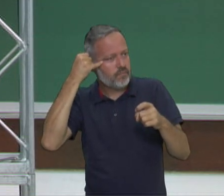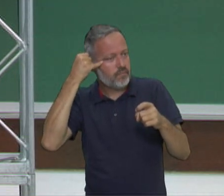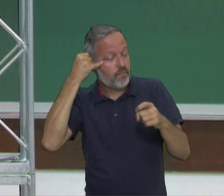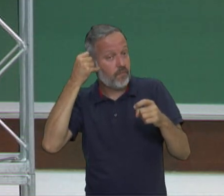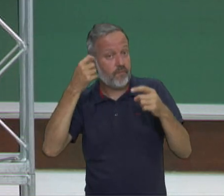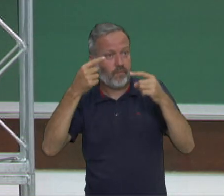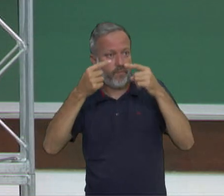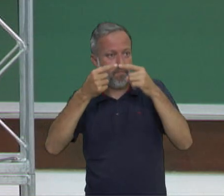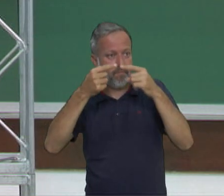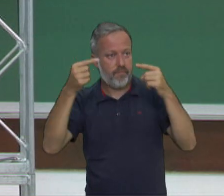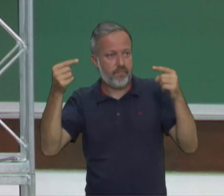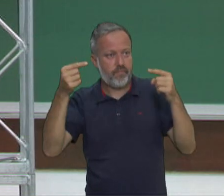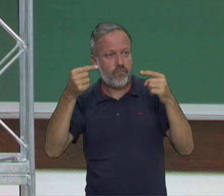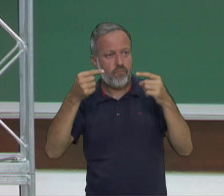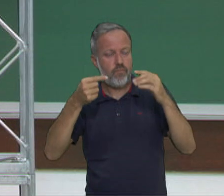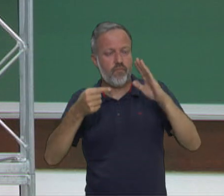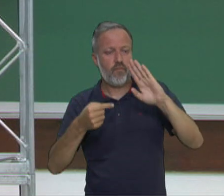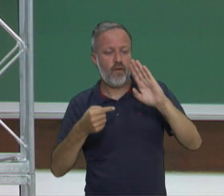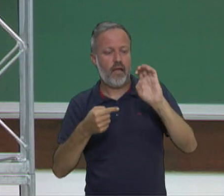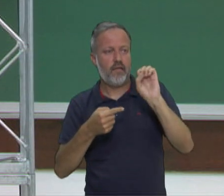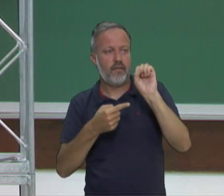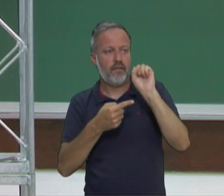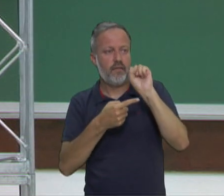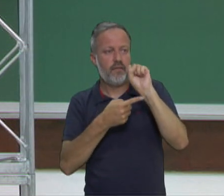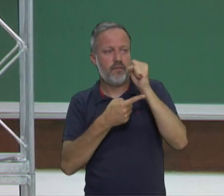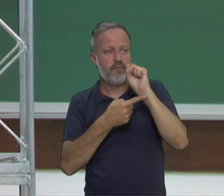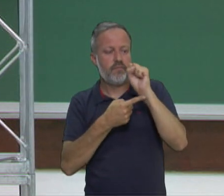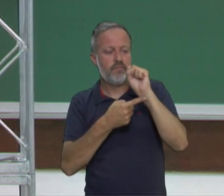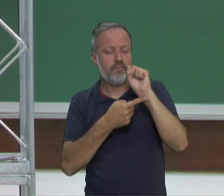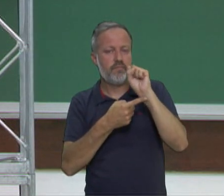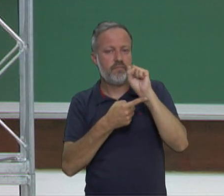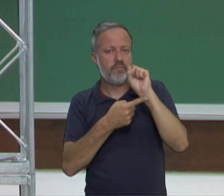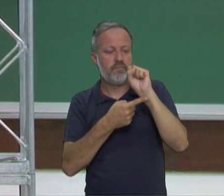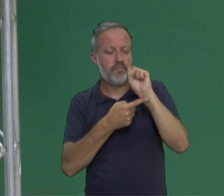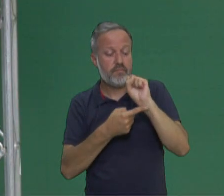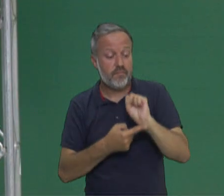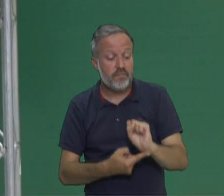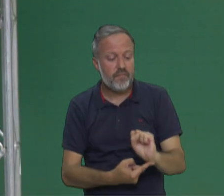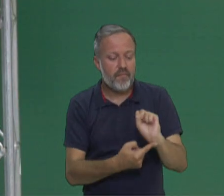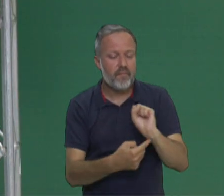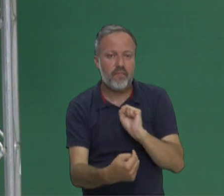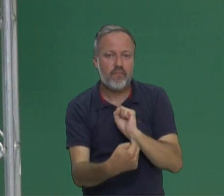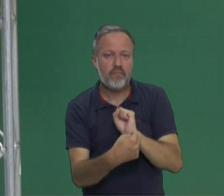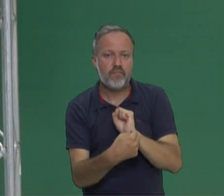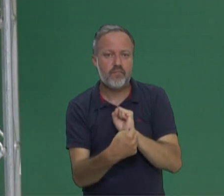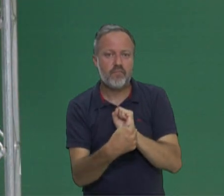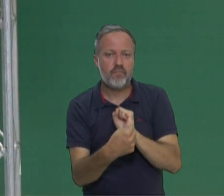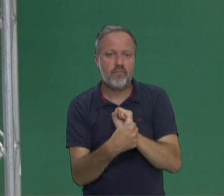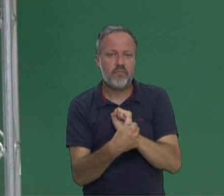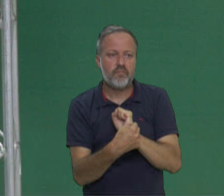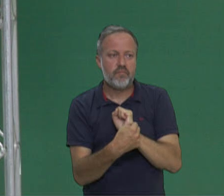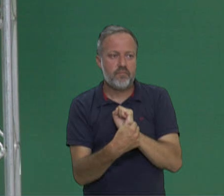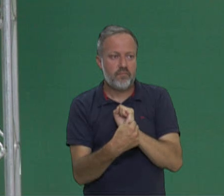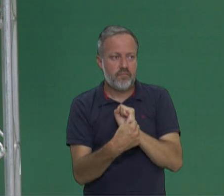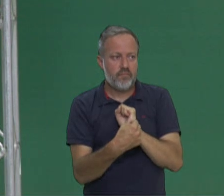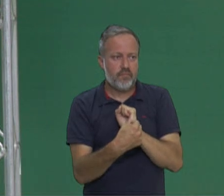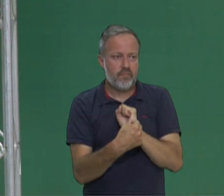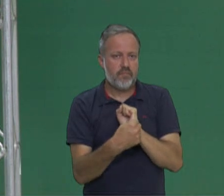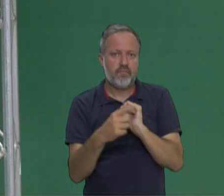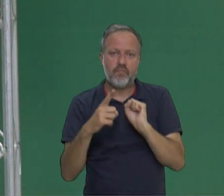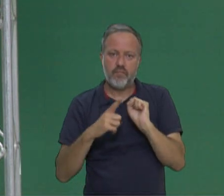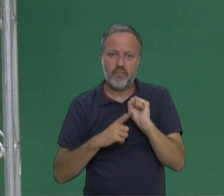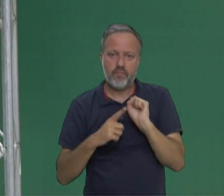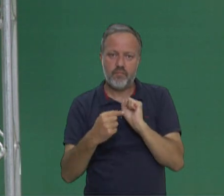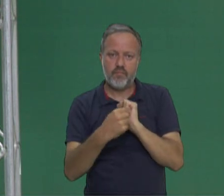Porque até então nós só conhecemos elementos que têm 7 camadas. E ele está criando um elemento que tem 8